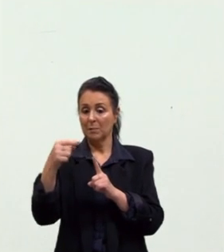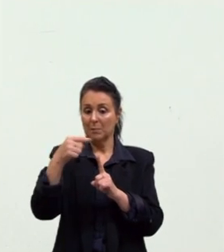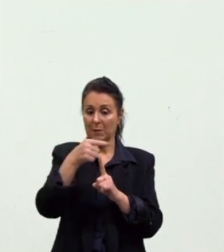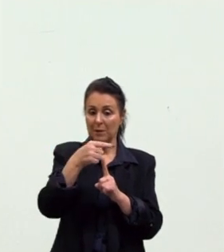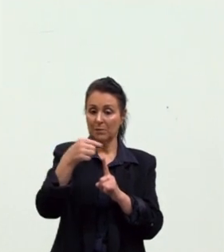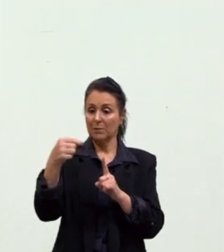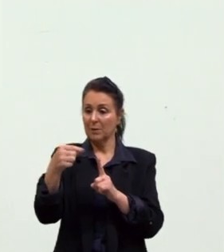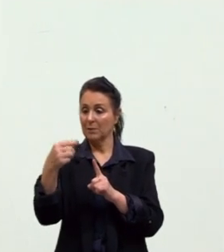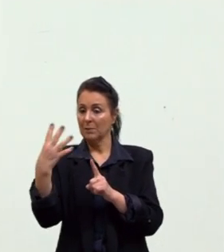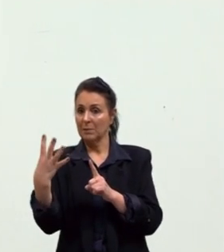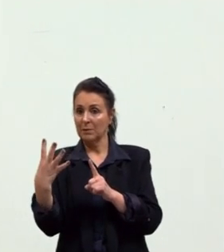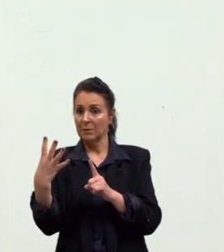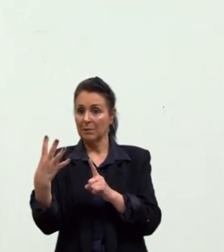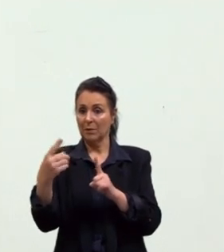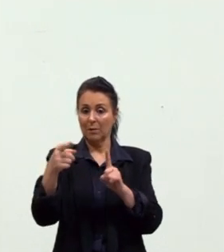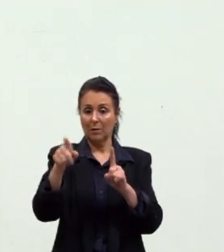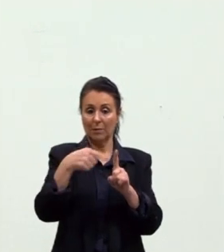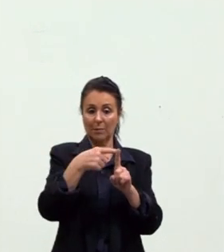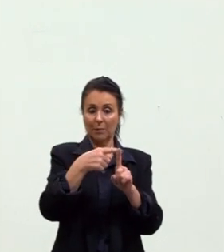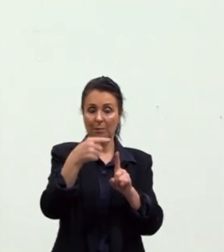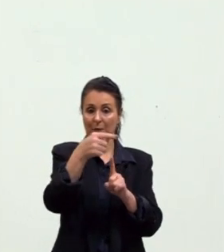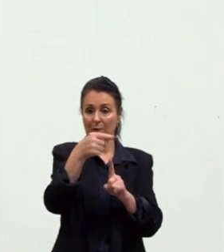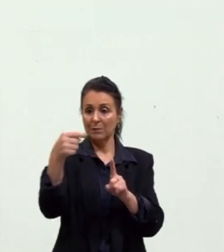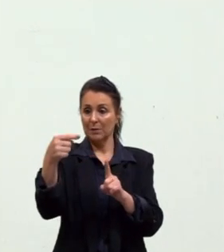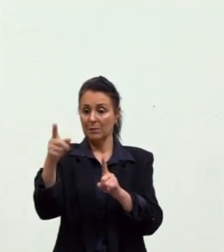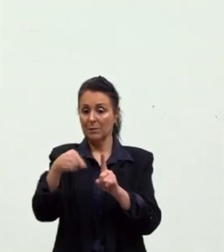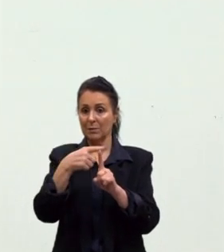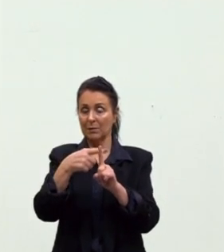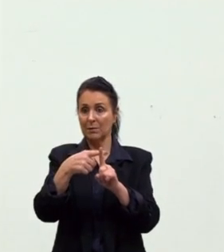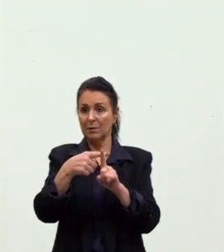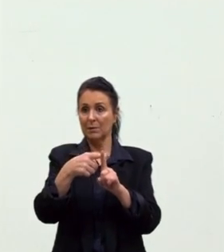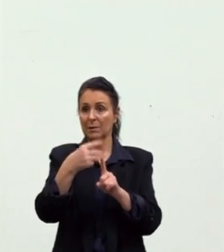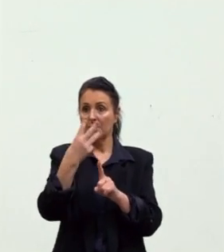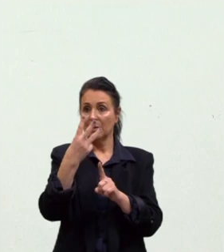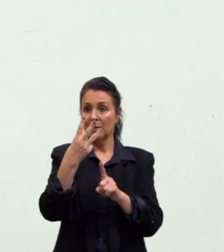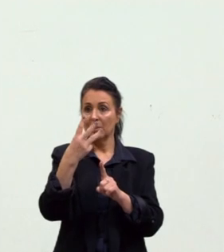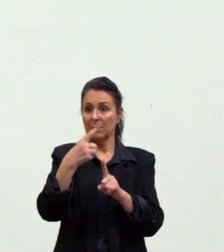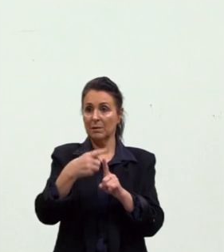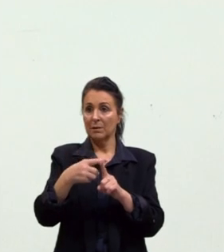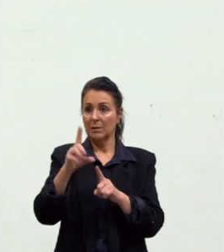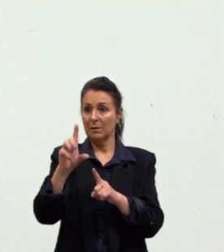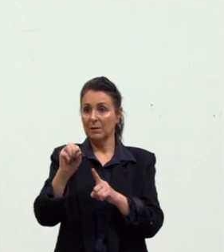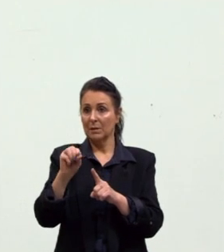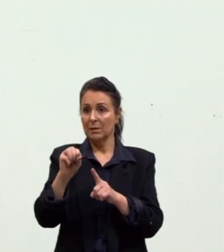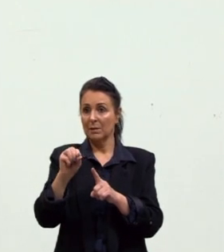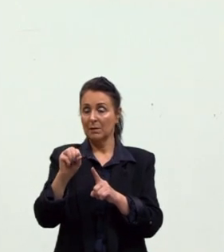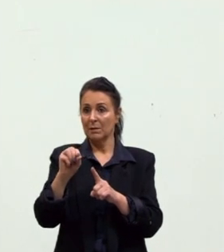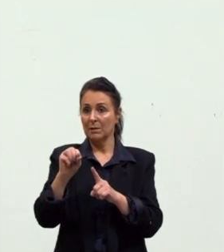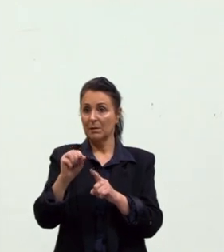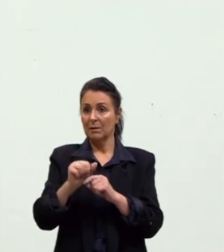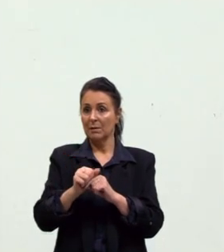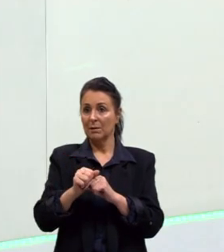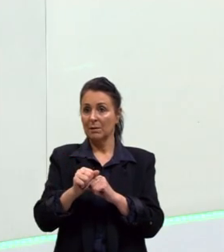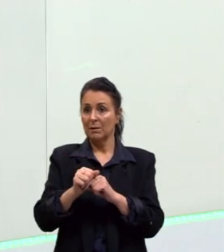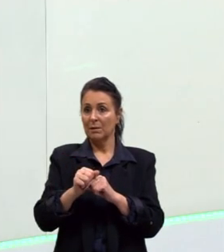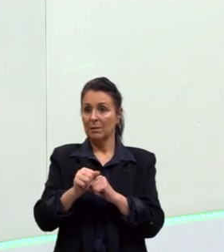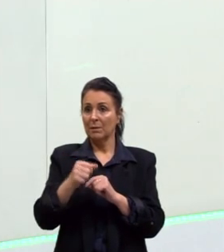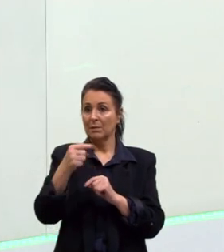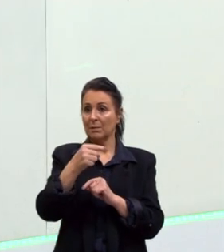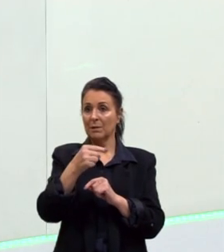menos com menos vai dar mais então fica três vezes 10 né Isso aqui vai dar um mais